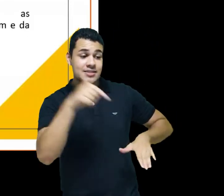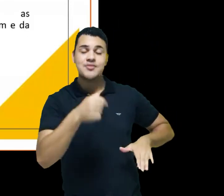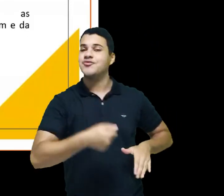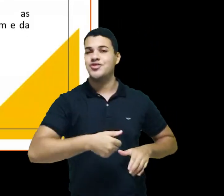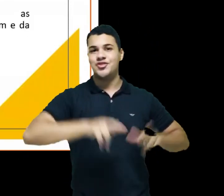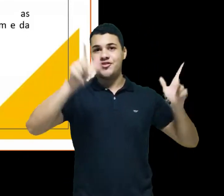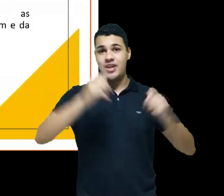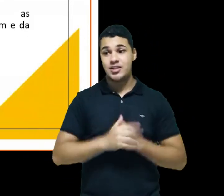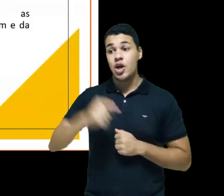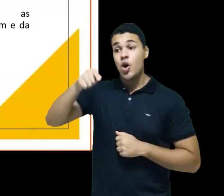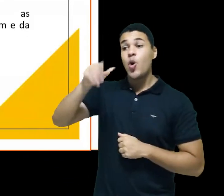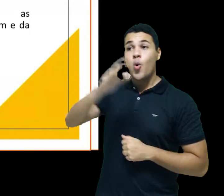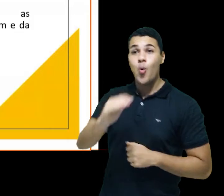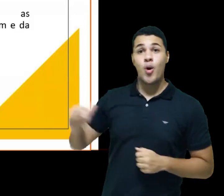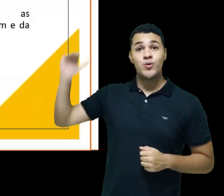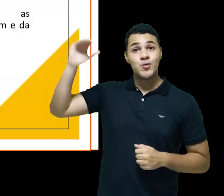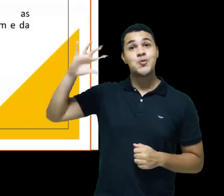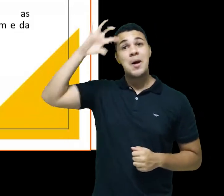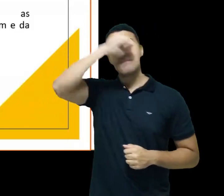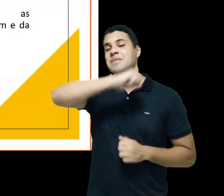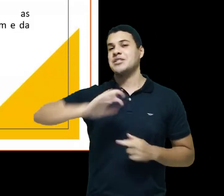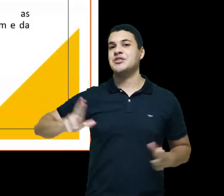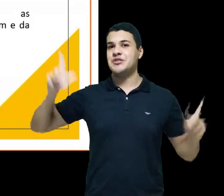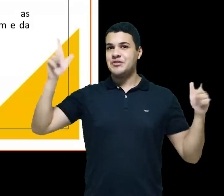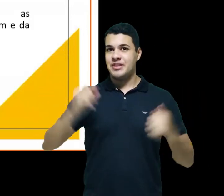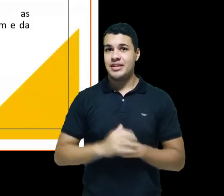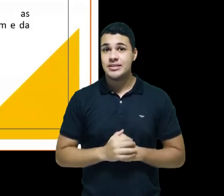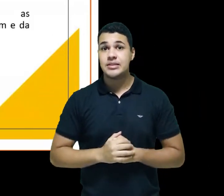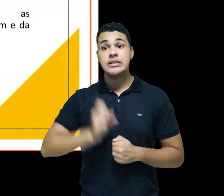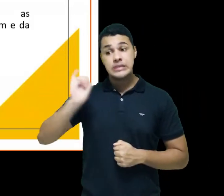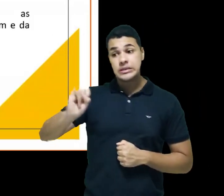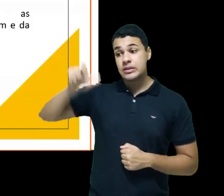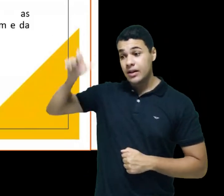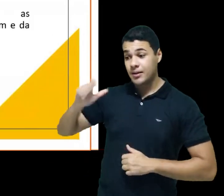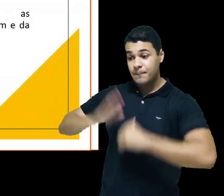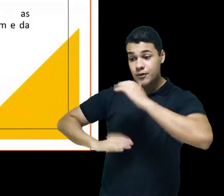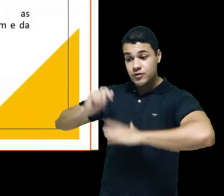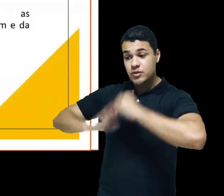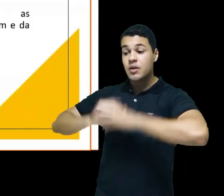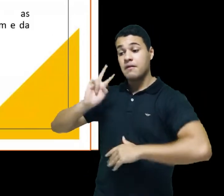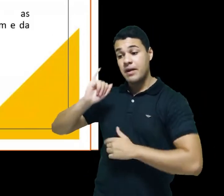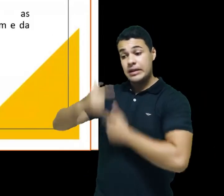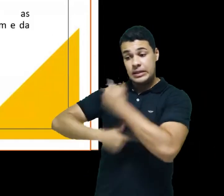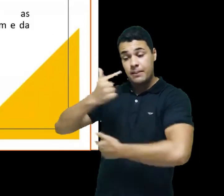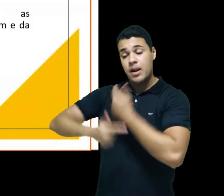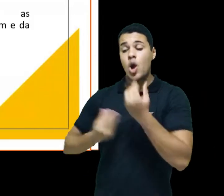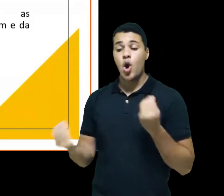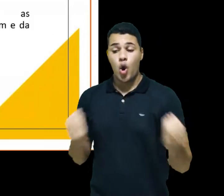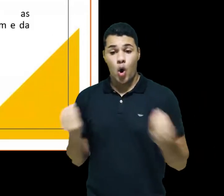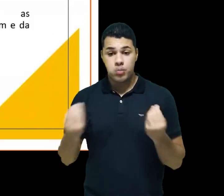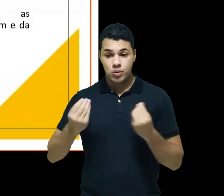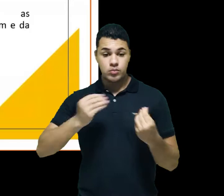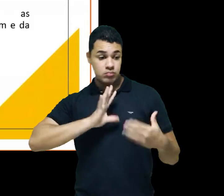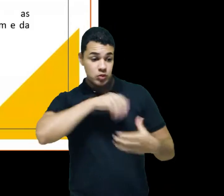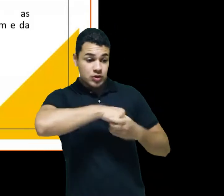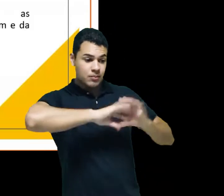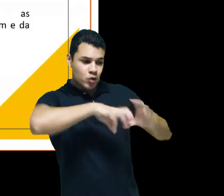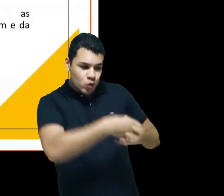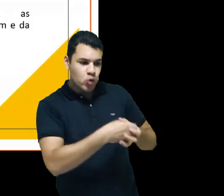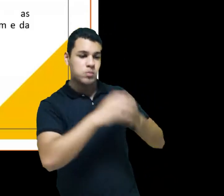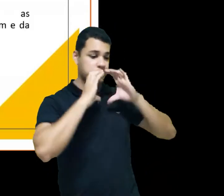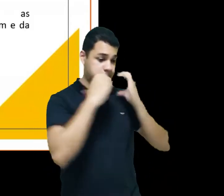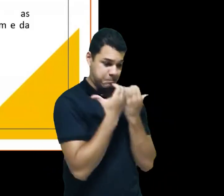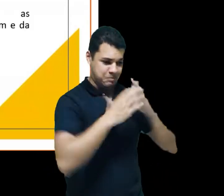Um adulto aprende diferente de uma criança e quem for trabalhar com a faixa etária infanto-juvenil tem